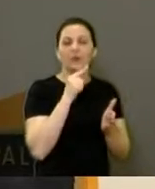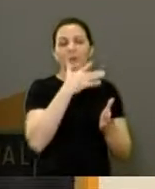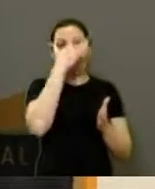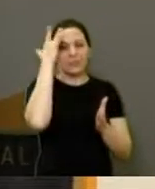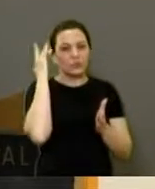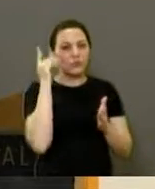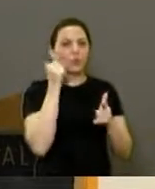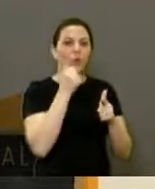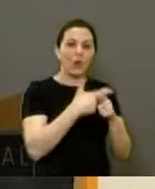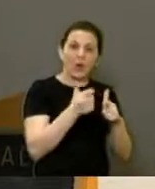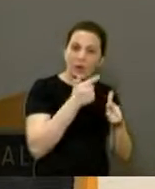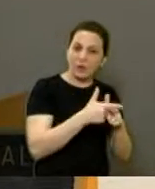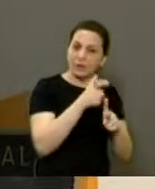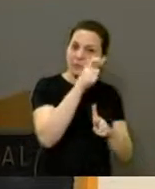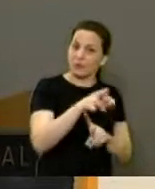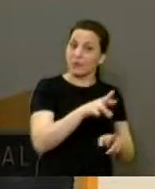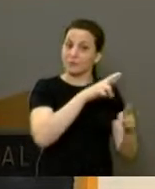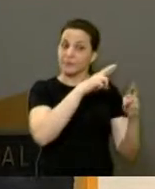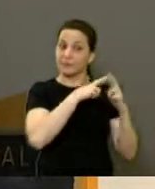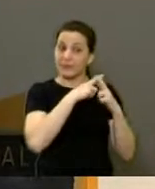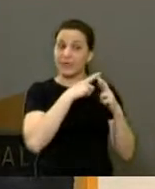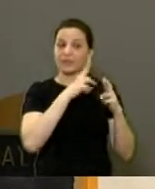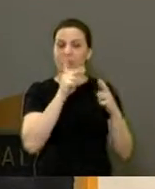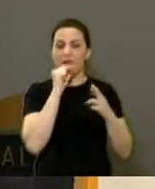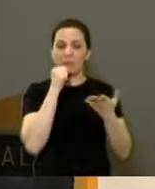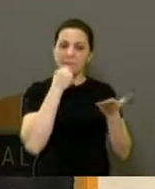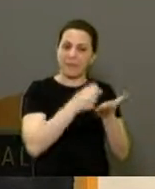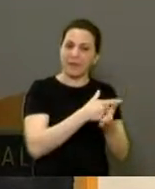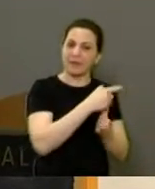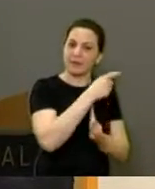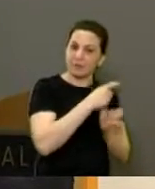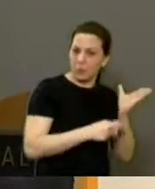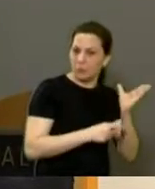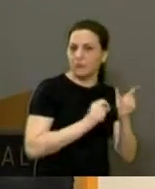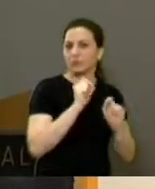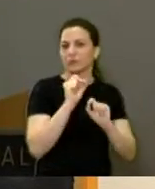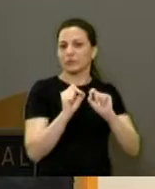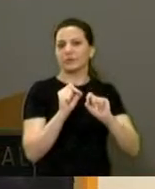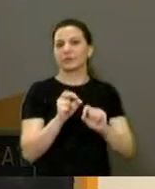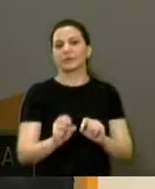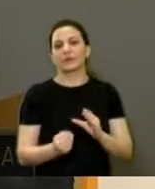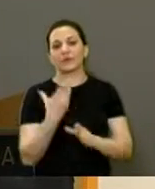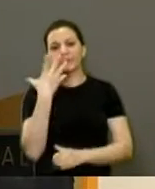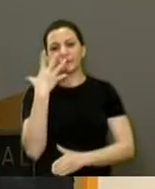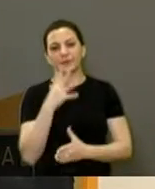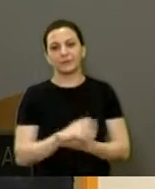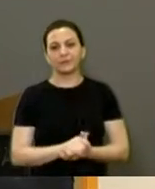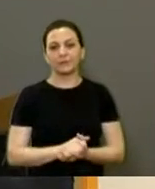da casa, a responsabilidade é dele. O que acontece é o seguinte,